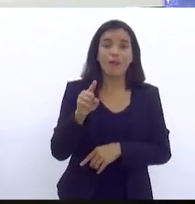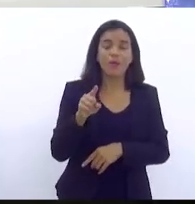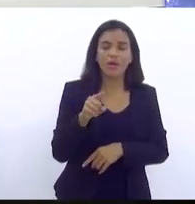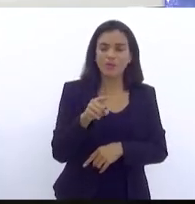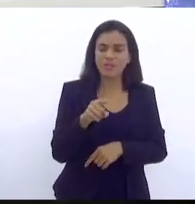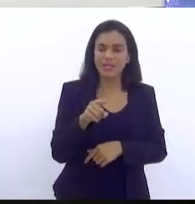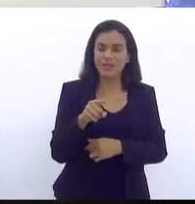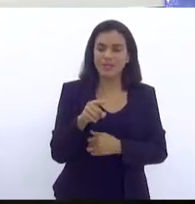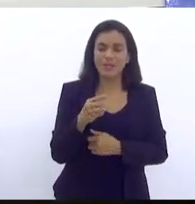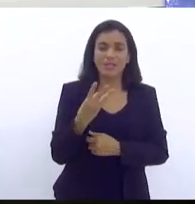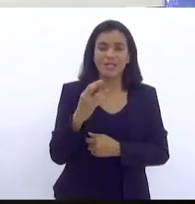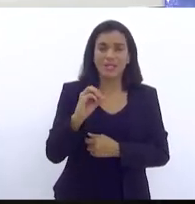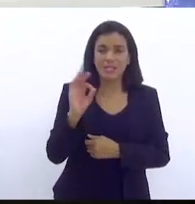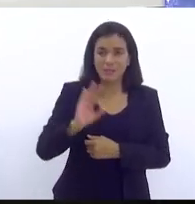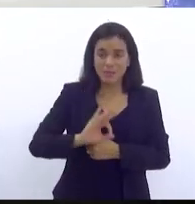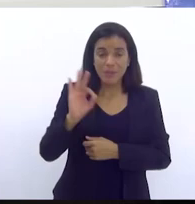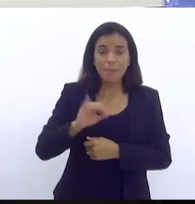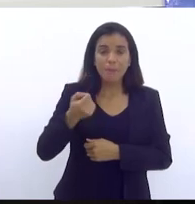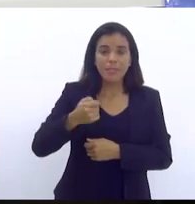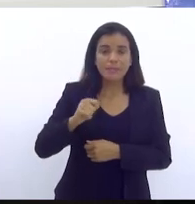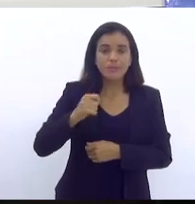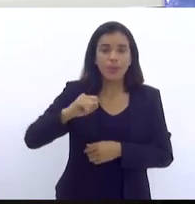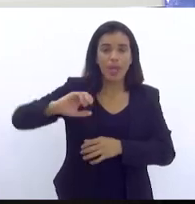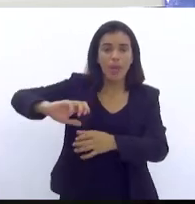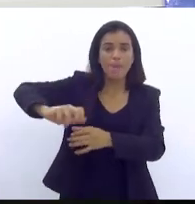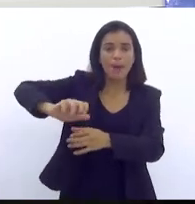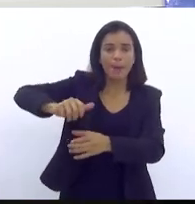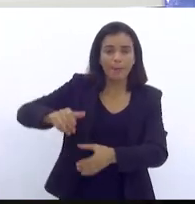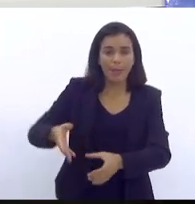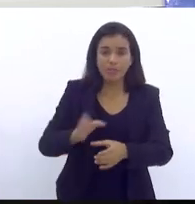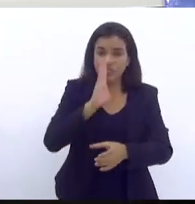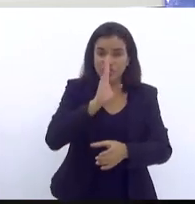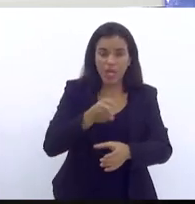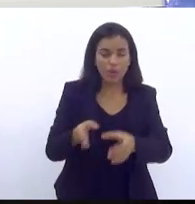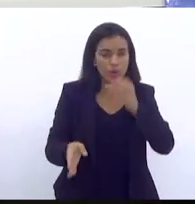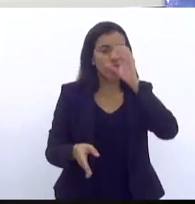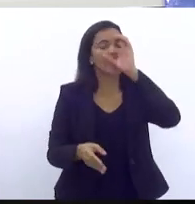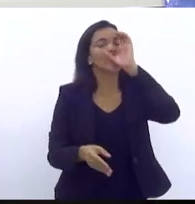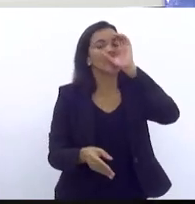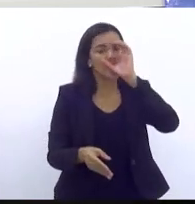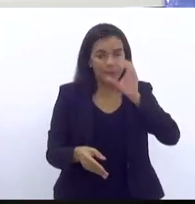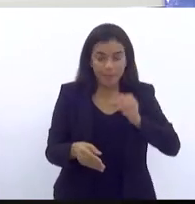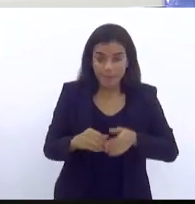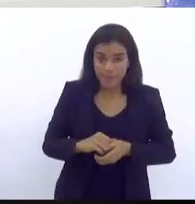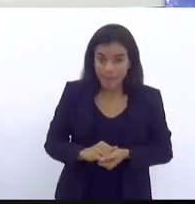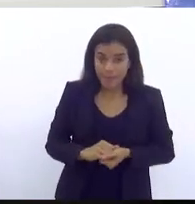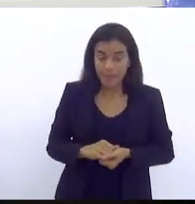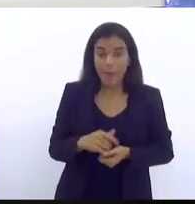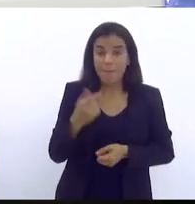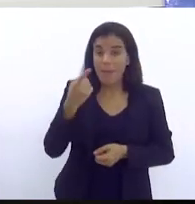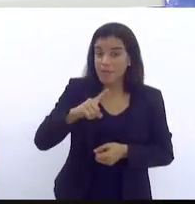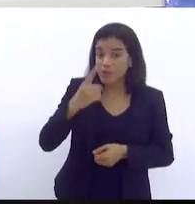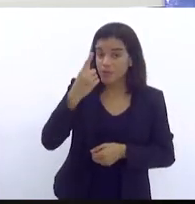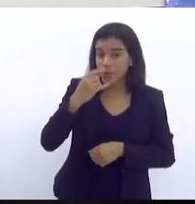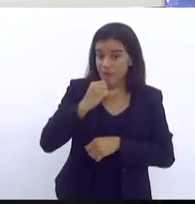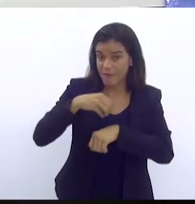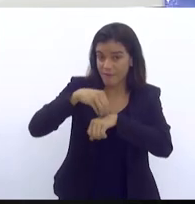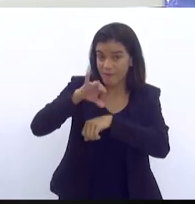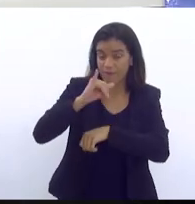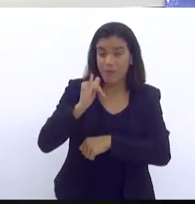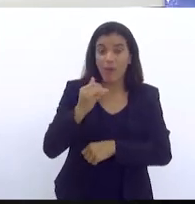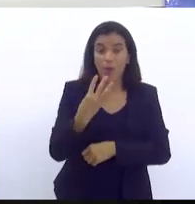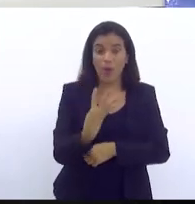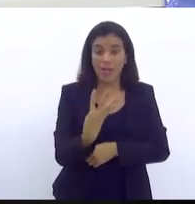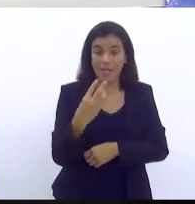pela necessidade a tomar água da Bica não filtrada e por final quero destacar mais um dado durante a pandemia